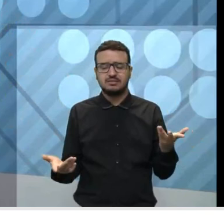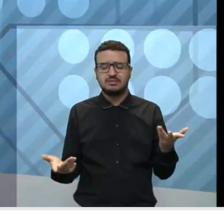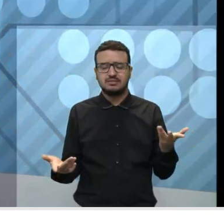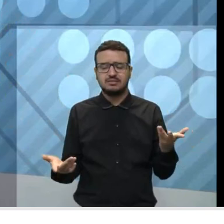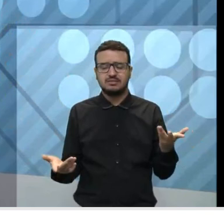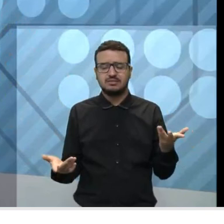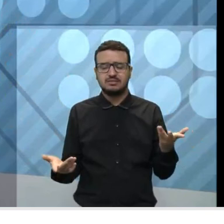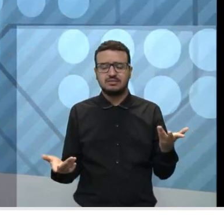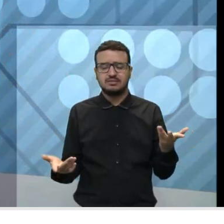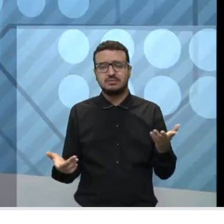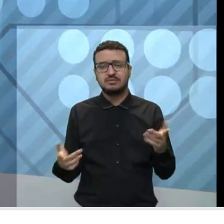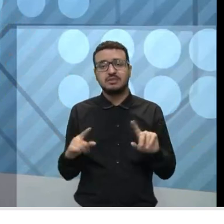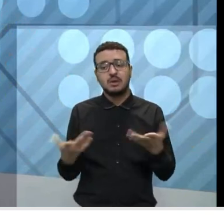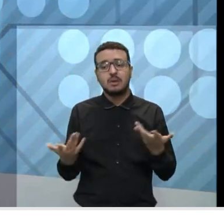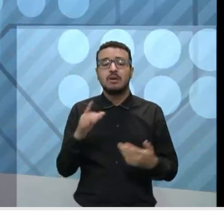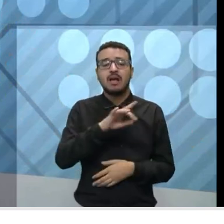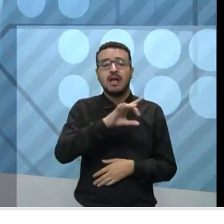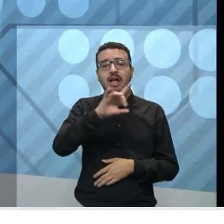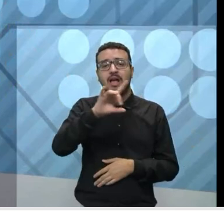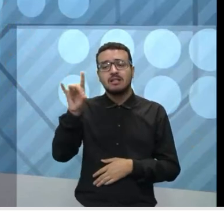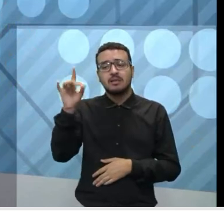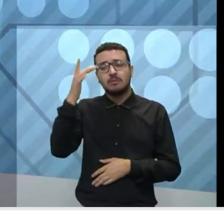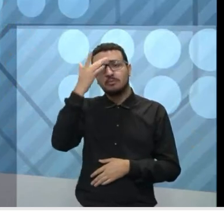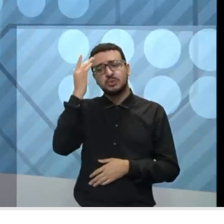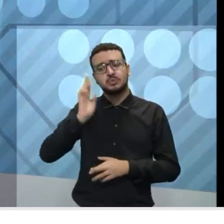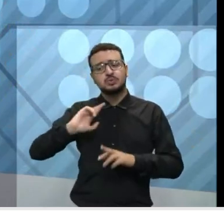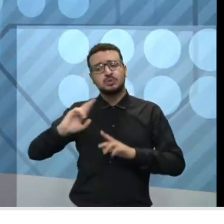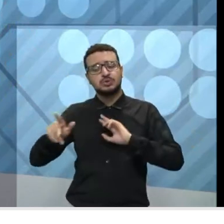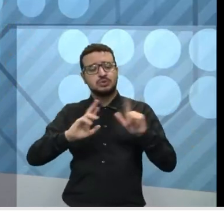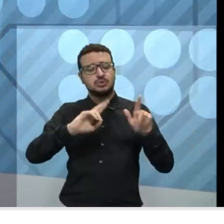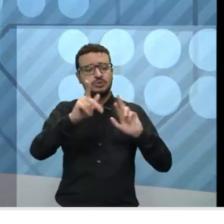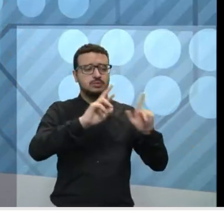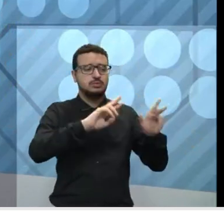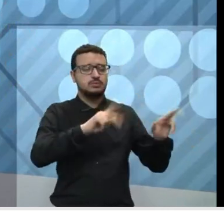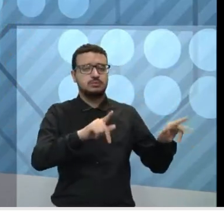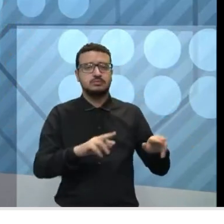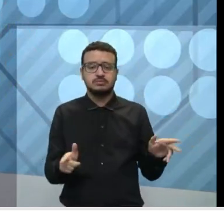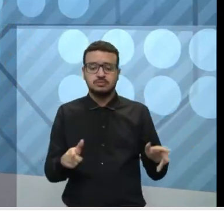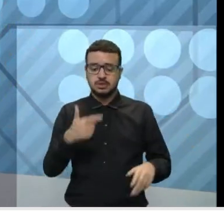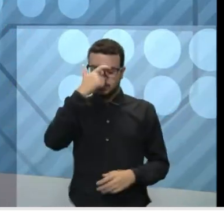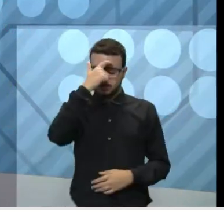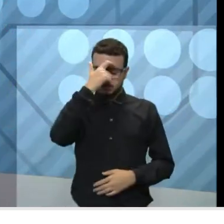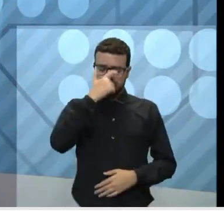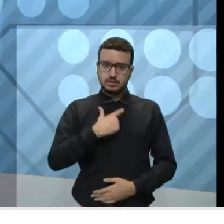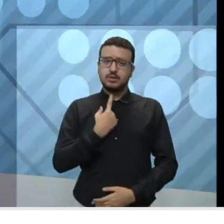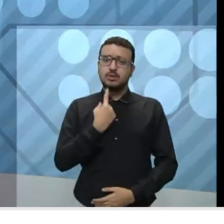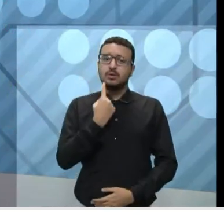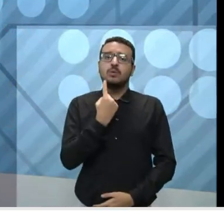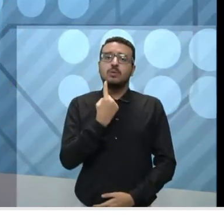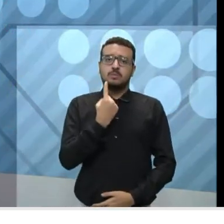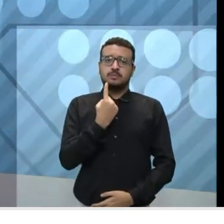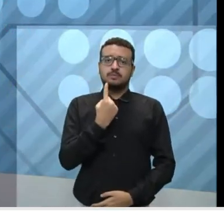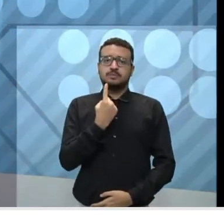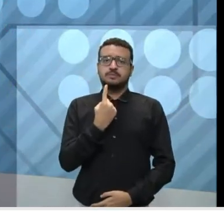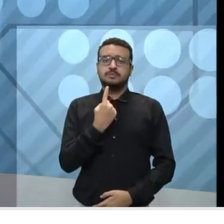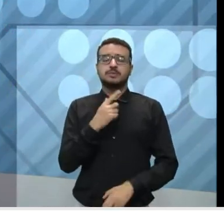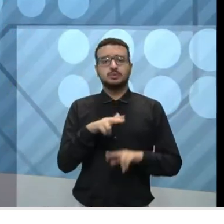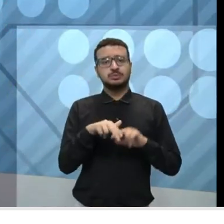indivíduos, né? Isso é importante a gente sempre destacar. Os surdos não são iguais. A única coisa que os assemelha